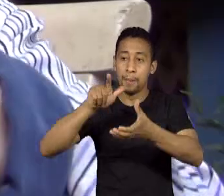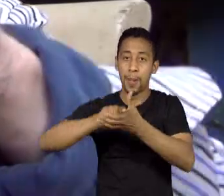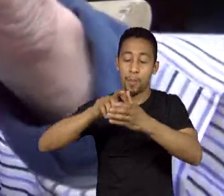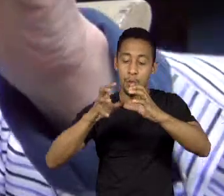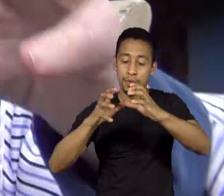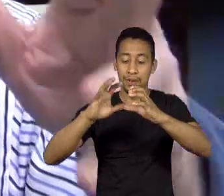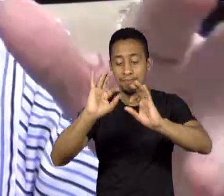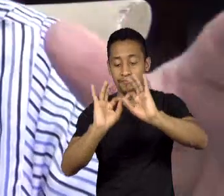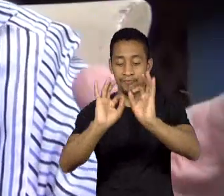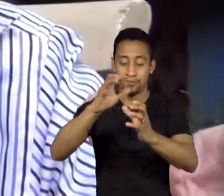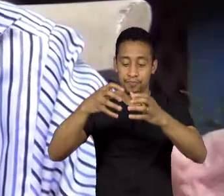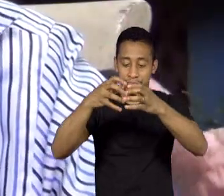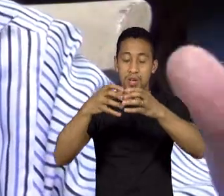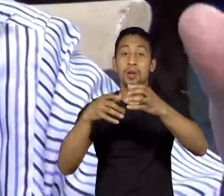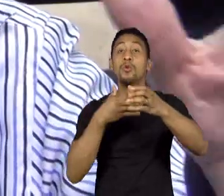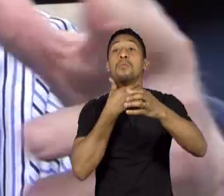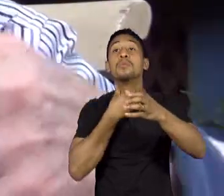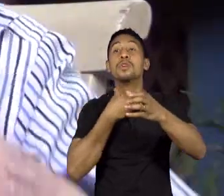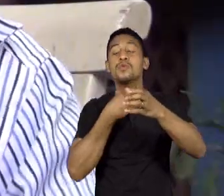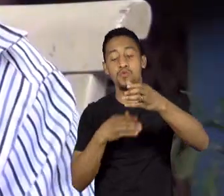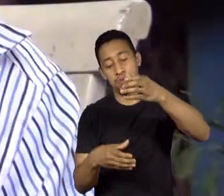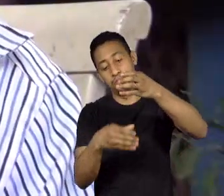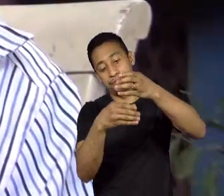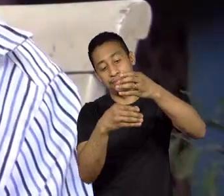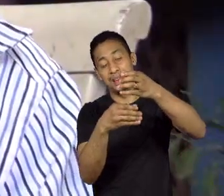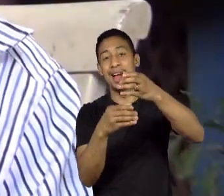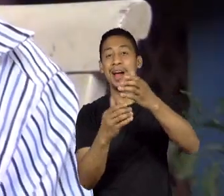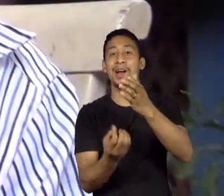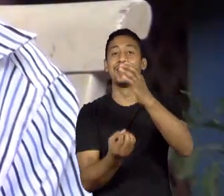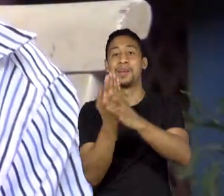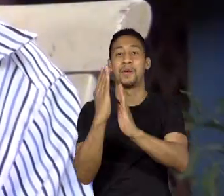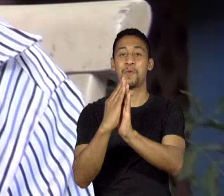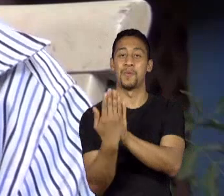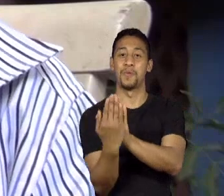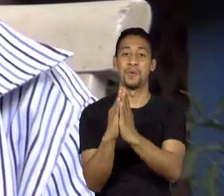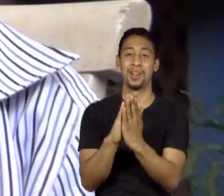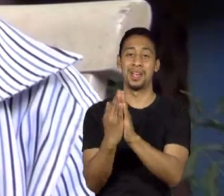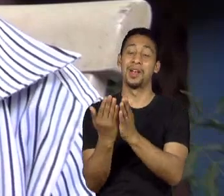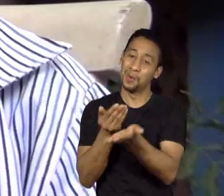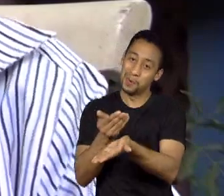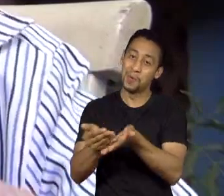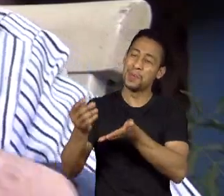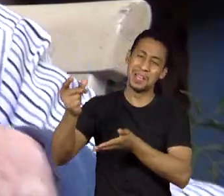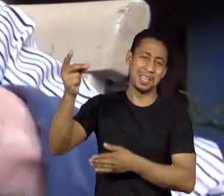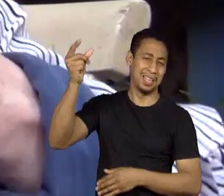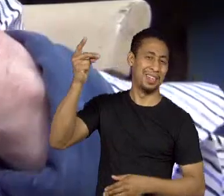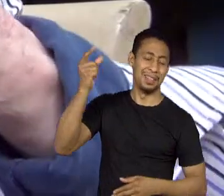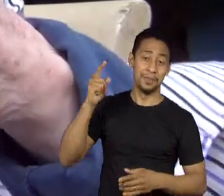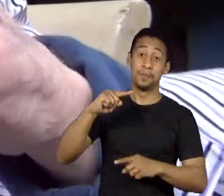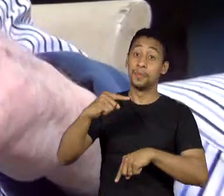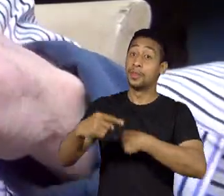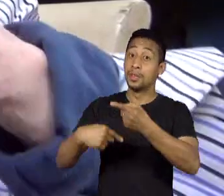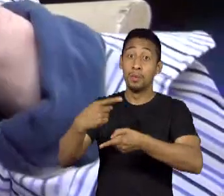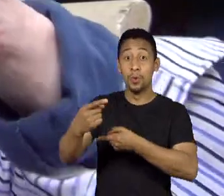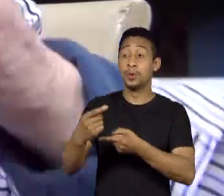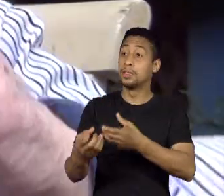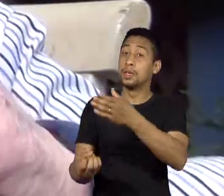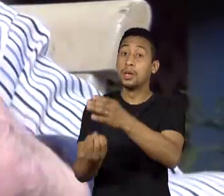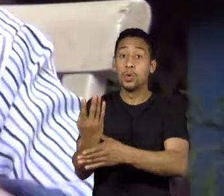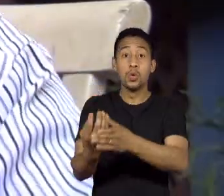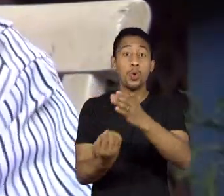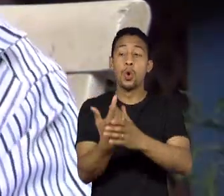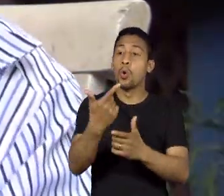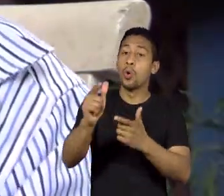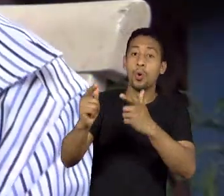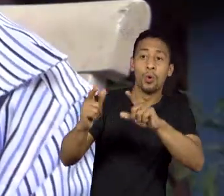pescoço e virava o títere, bonecos. Esse é o começo lá. Depois começaram a usar outros